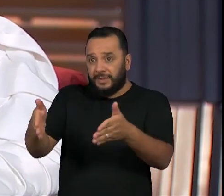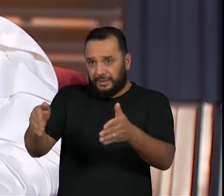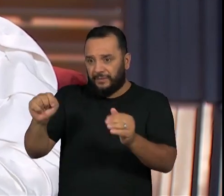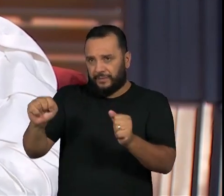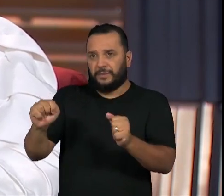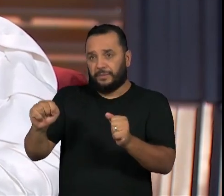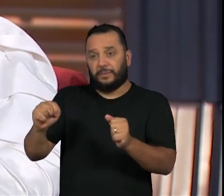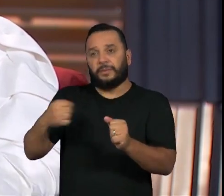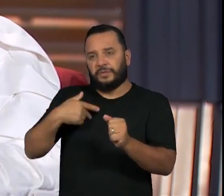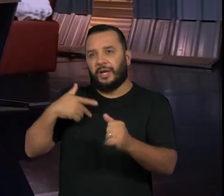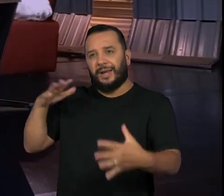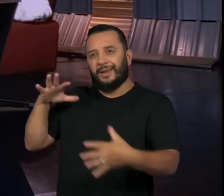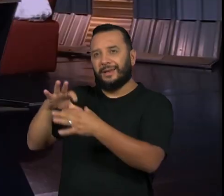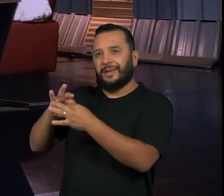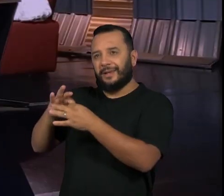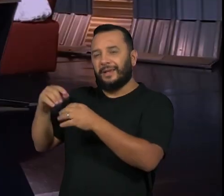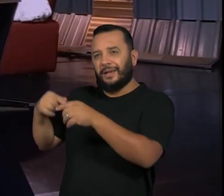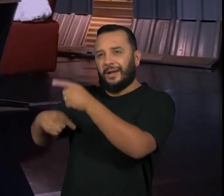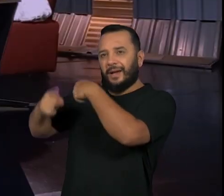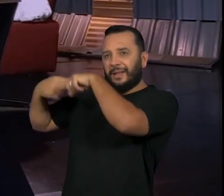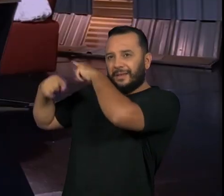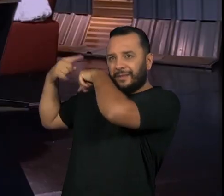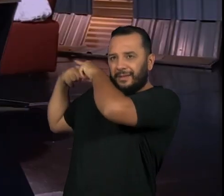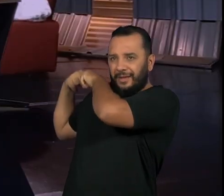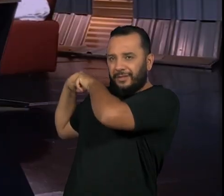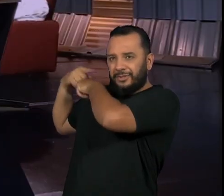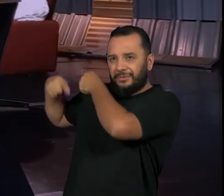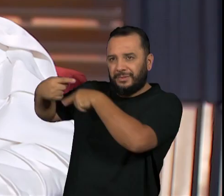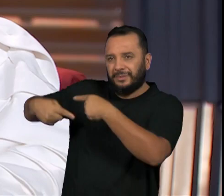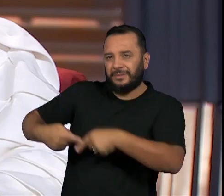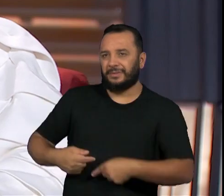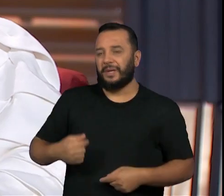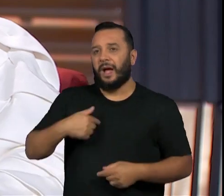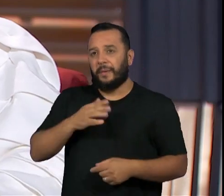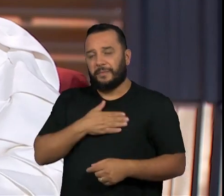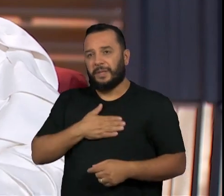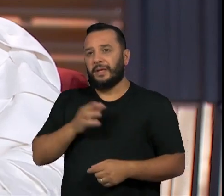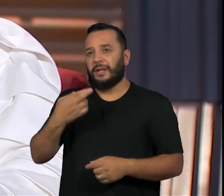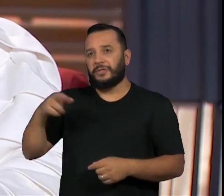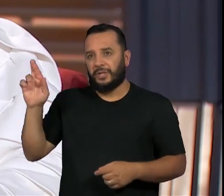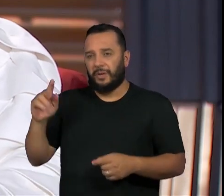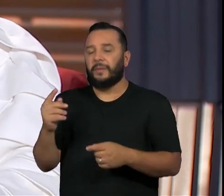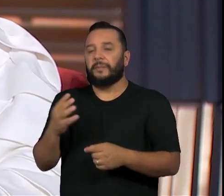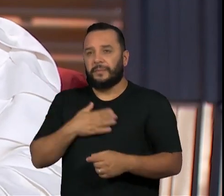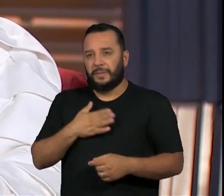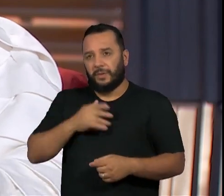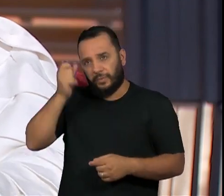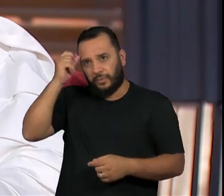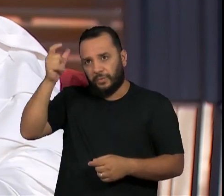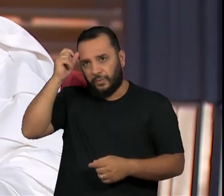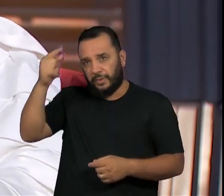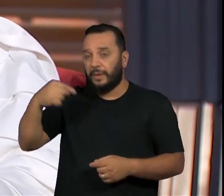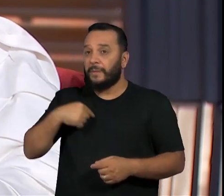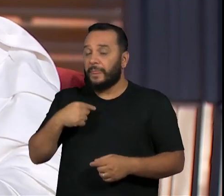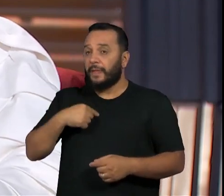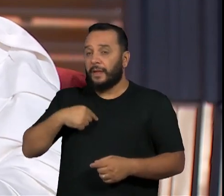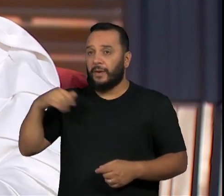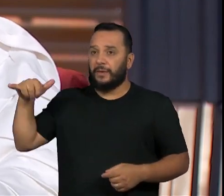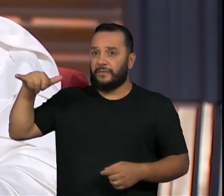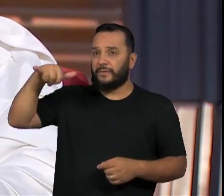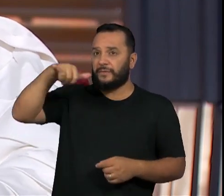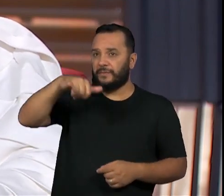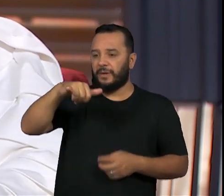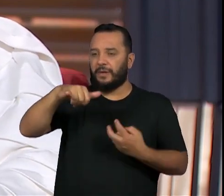minha ancestralidade, à minha religião, à minha cultura. Né? E aí, eu vindo aqui para São Paulo, eu entro no avião, a minha presença chama a